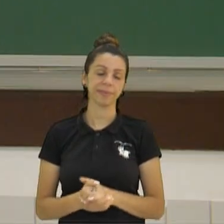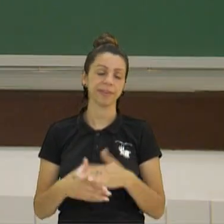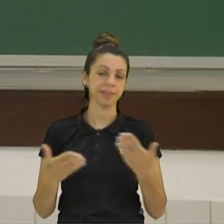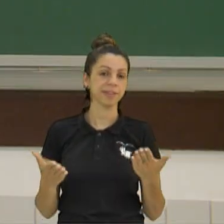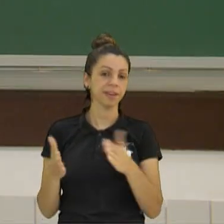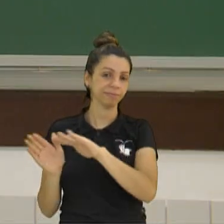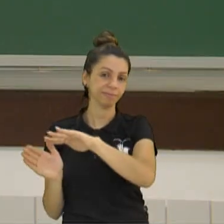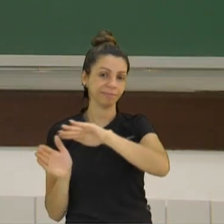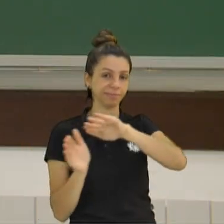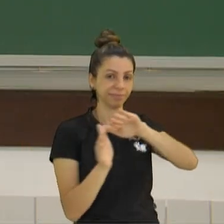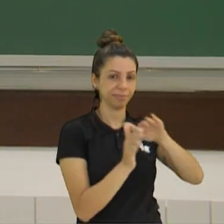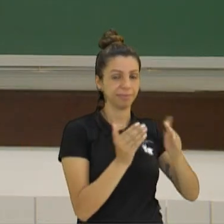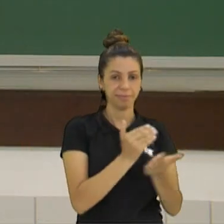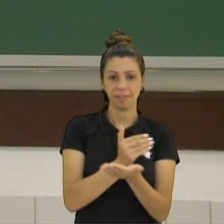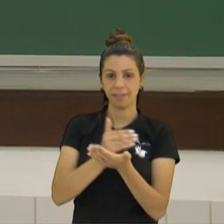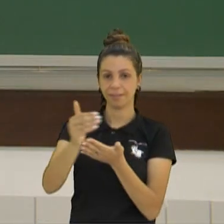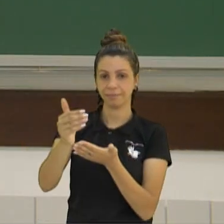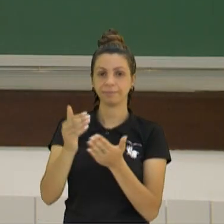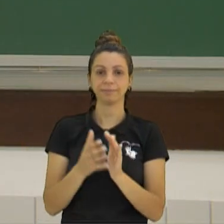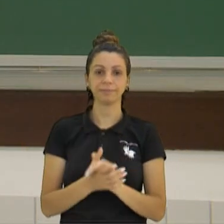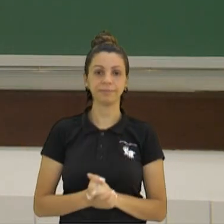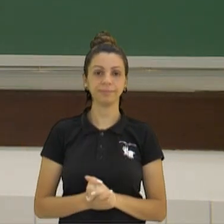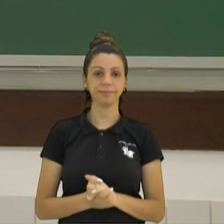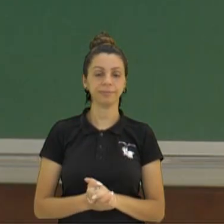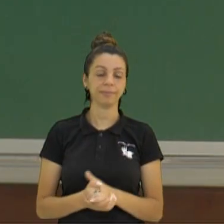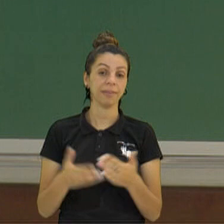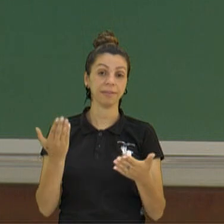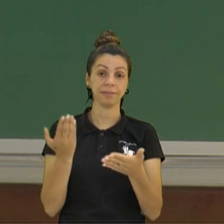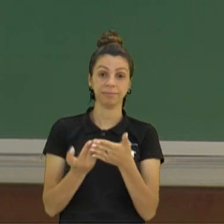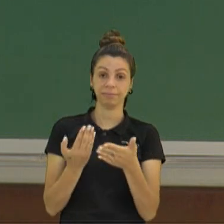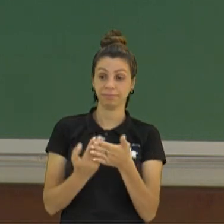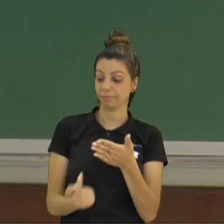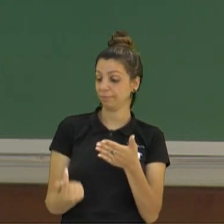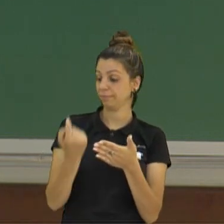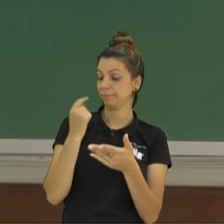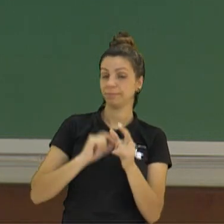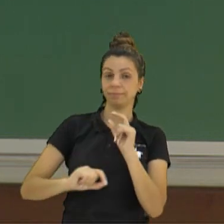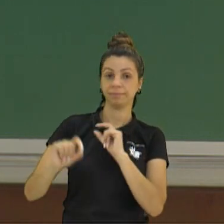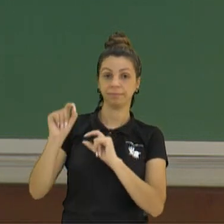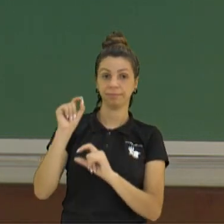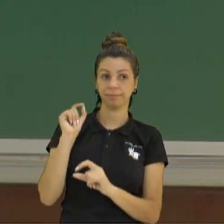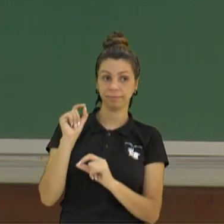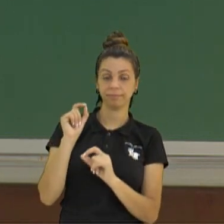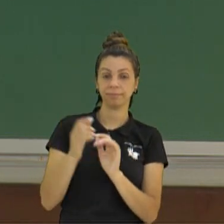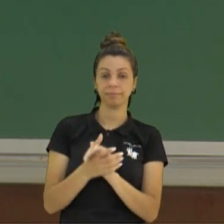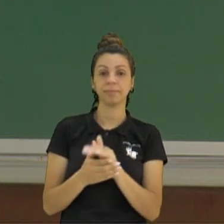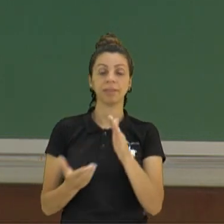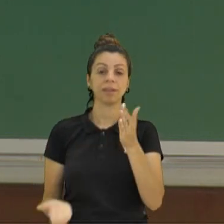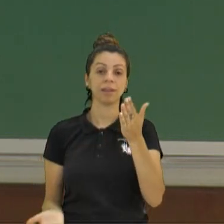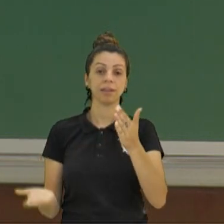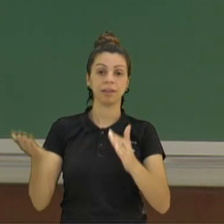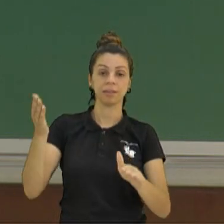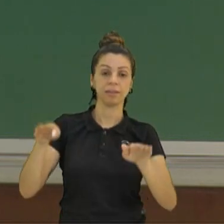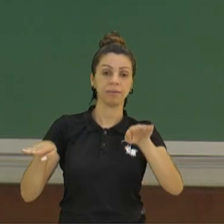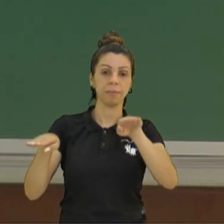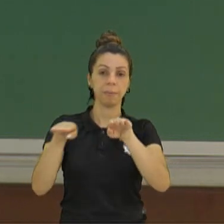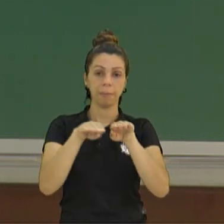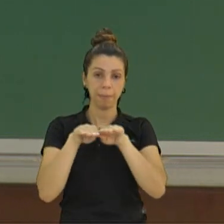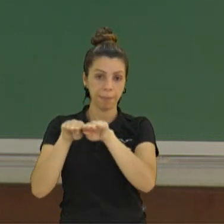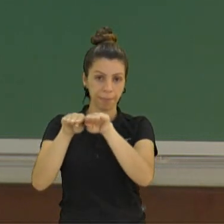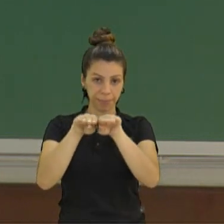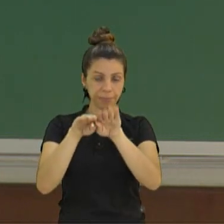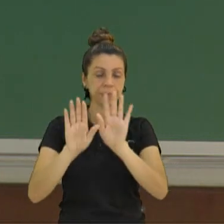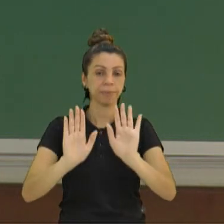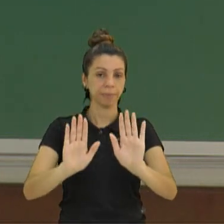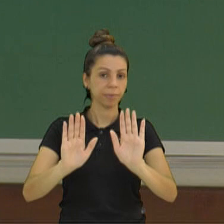isso, vamos começar. Na aula anterior, nós falamos sobre grandezas proporcionais,